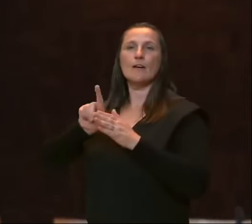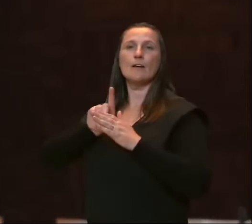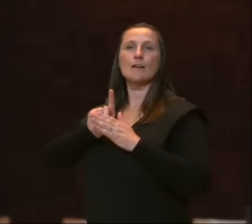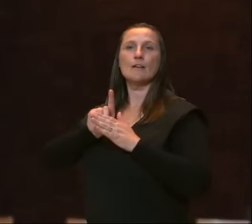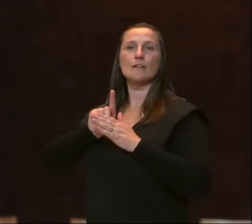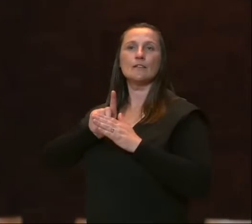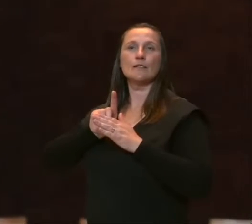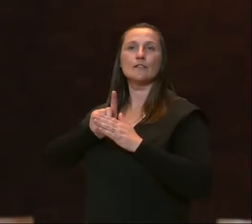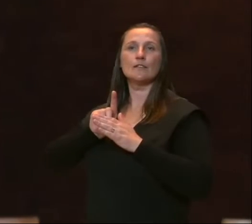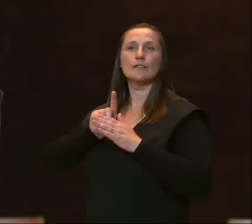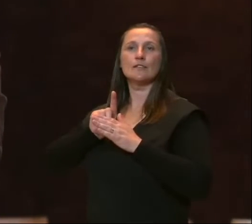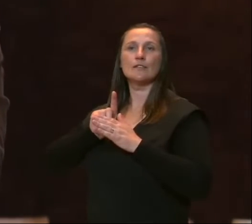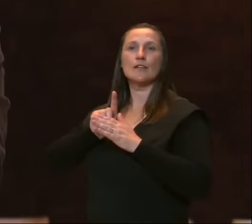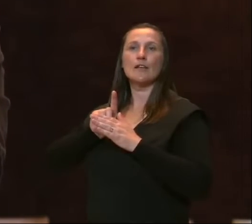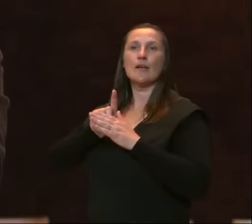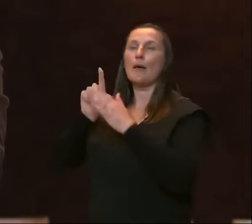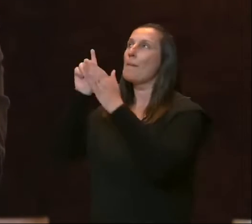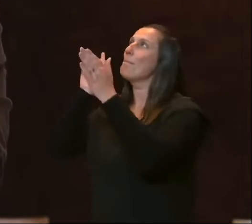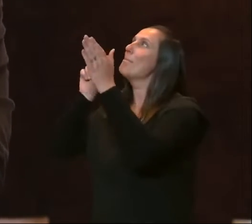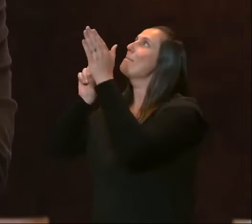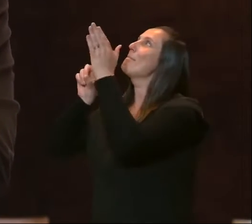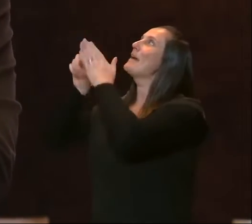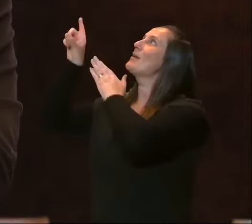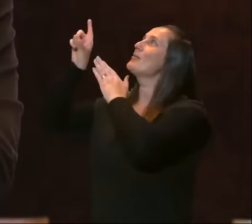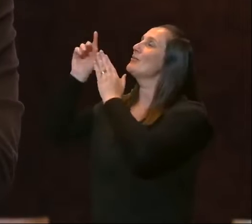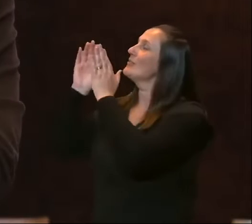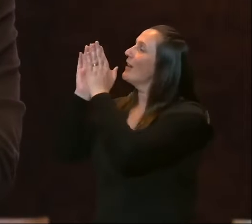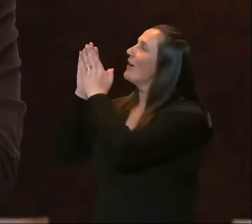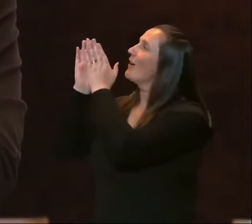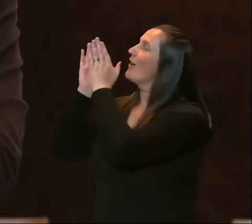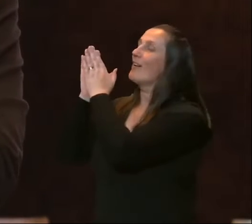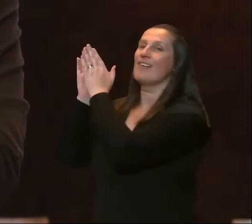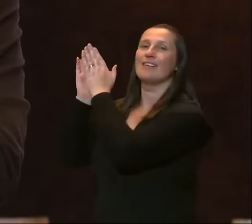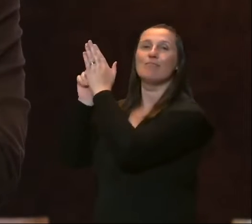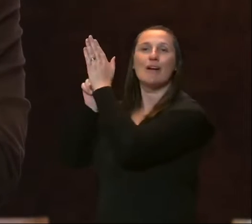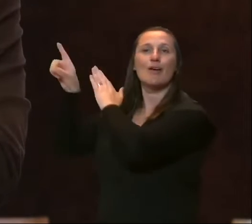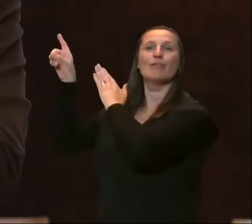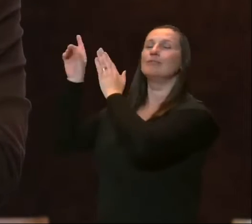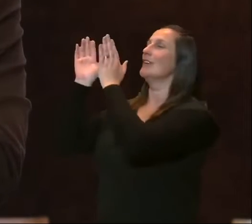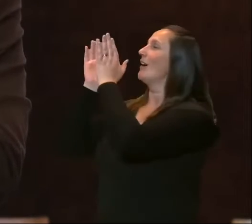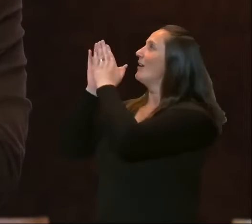de lançar a pombinha pela janela da arca.